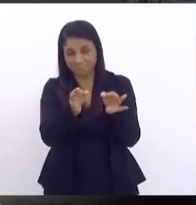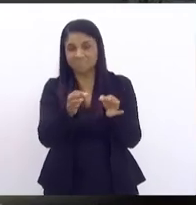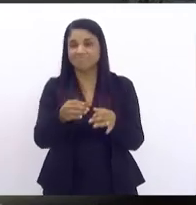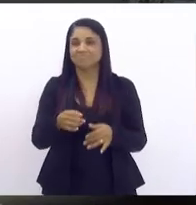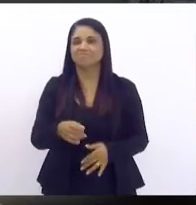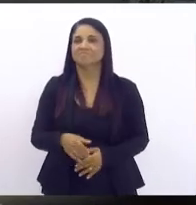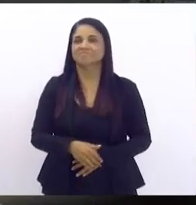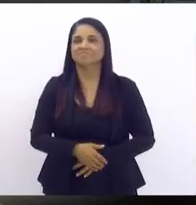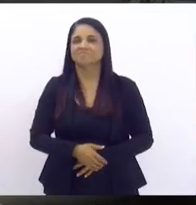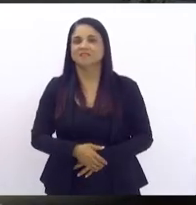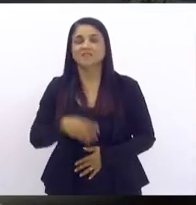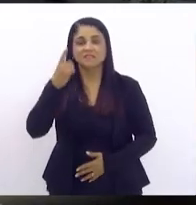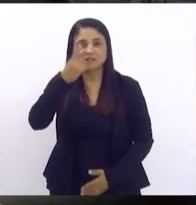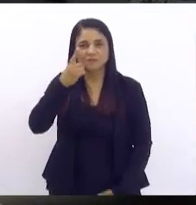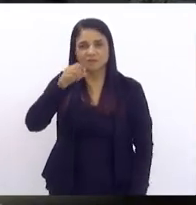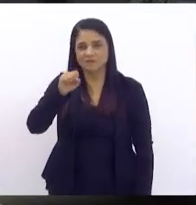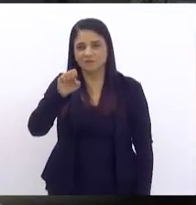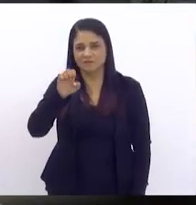Deputado Serafini?